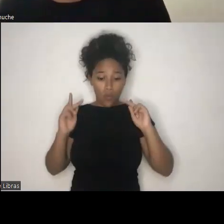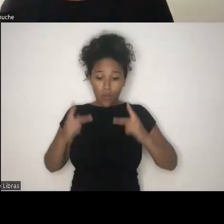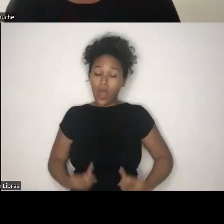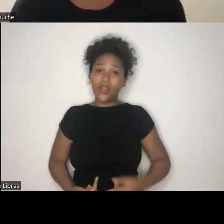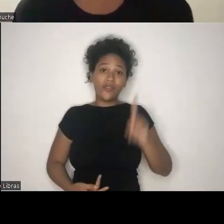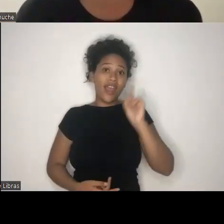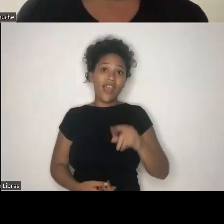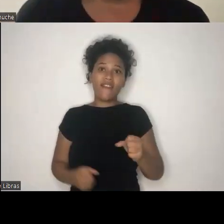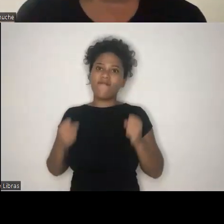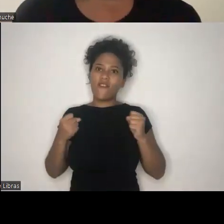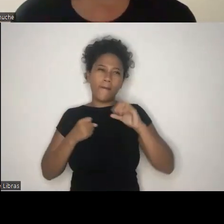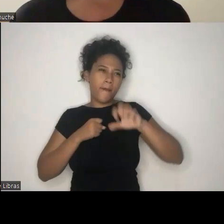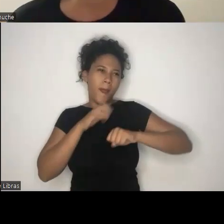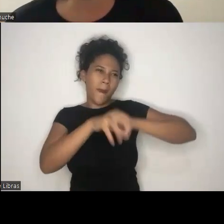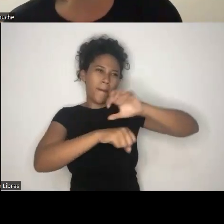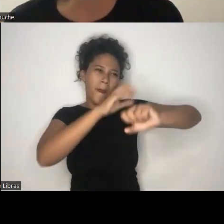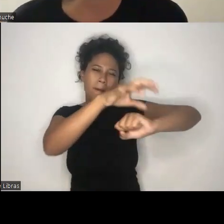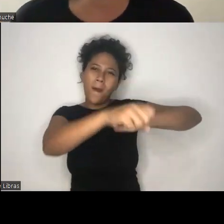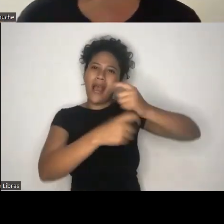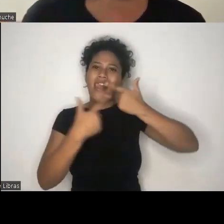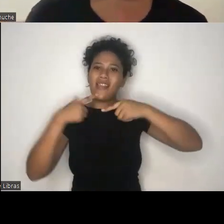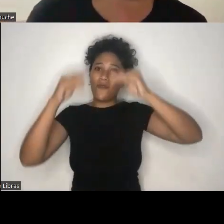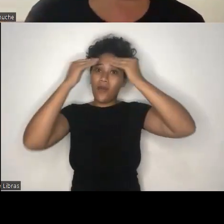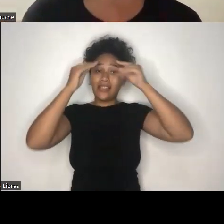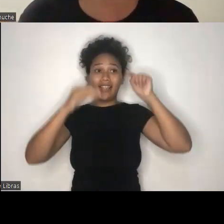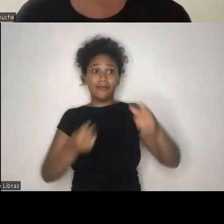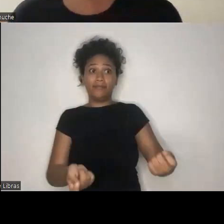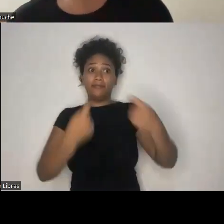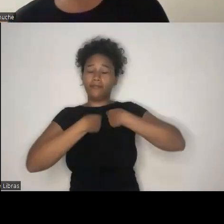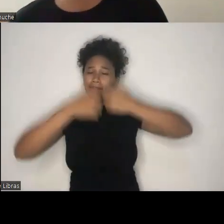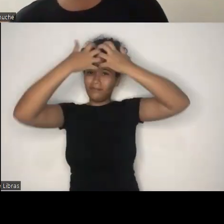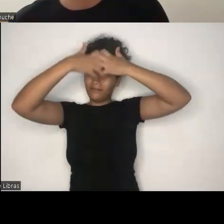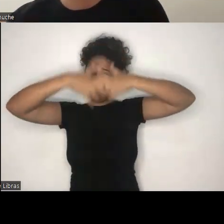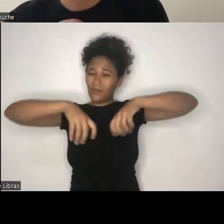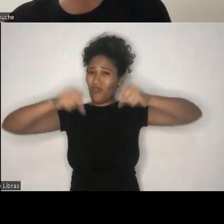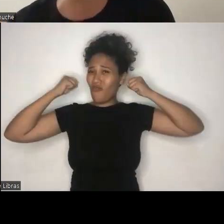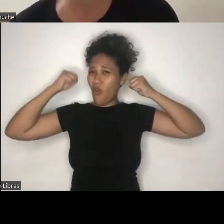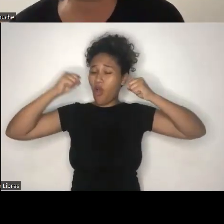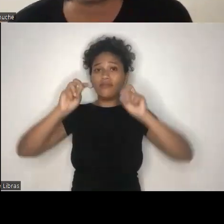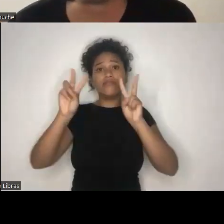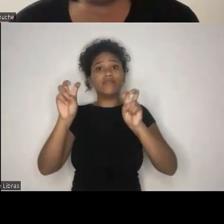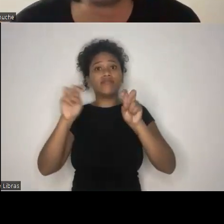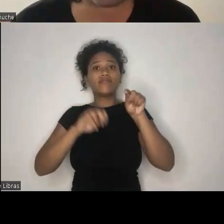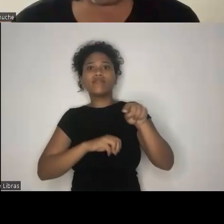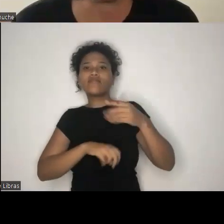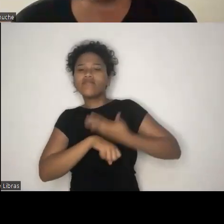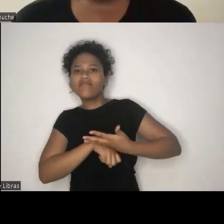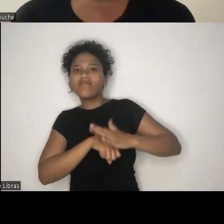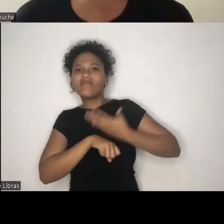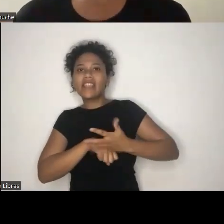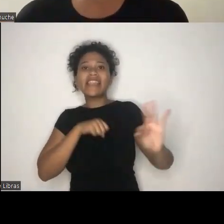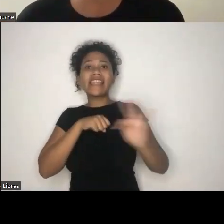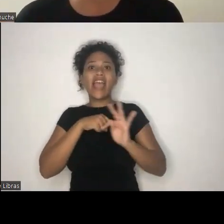que essa pesquisa Ela tava me levando para uma reflexão muito grande sobre esse exercício técnico da arte